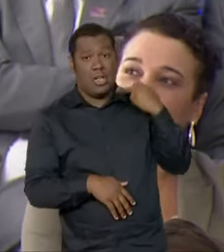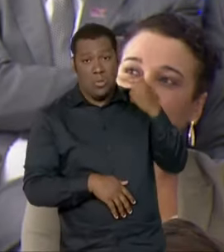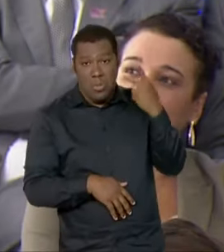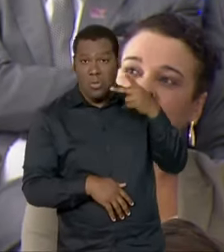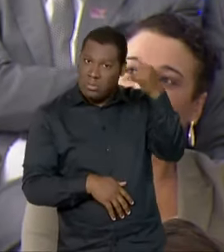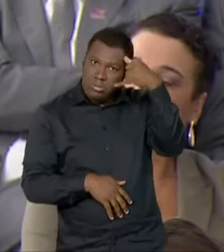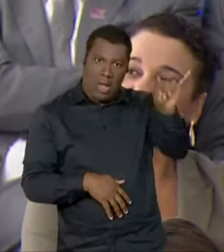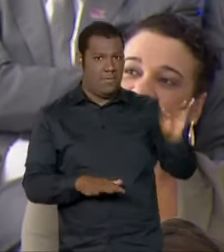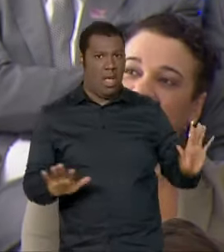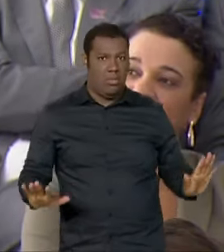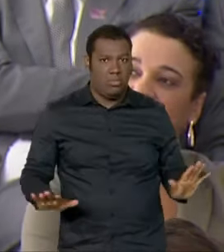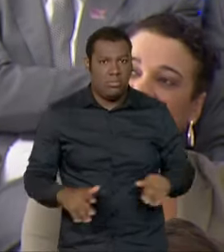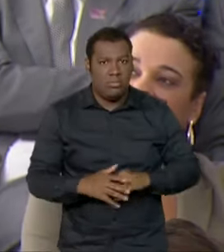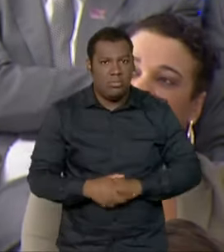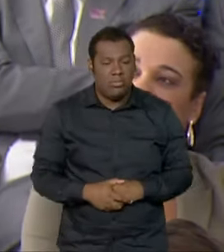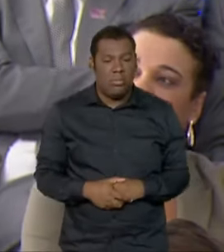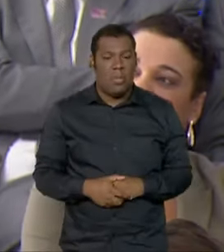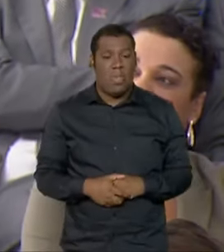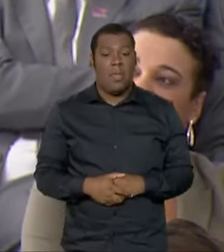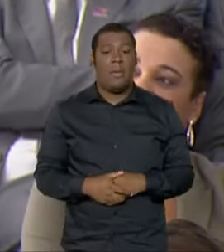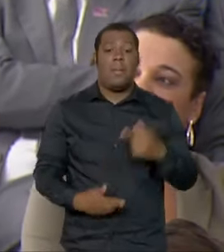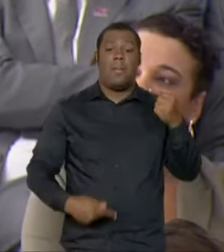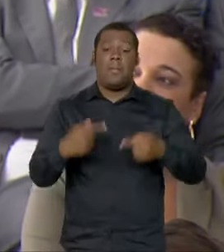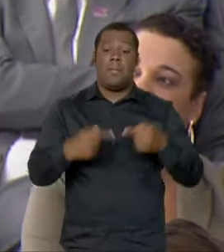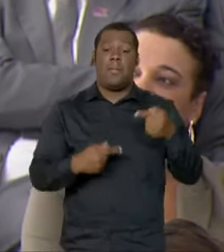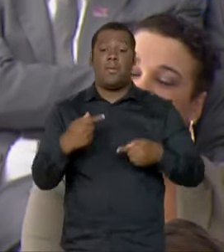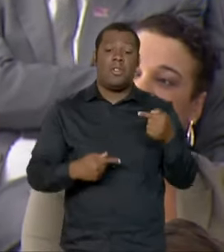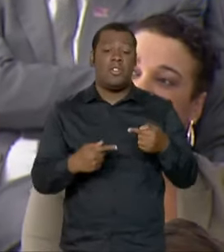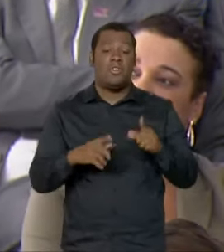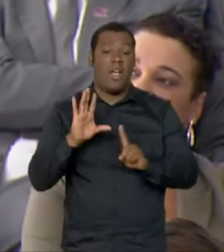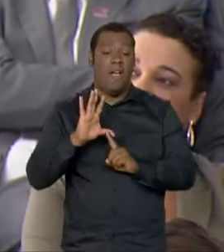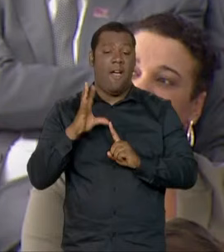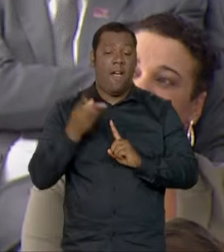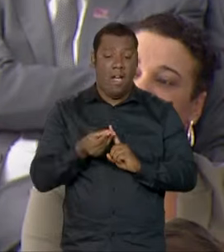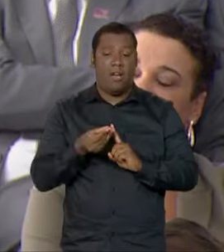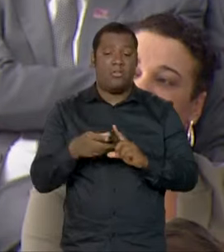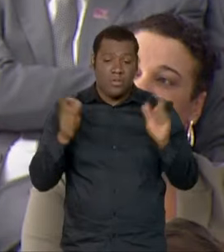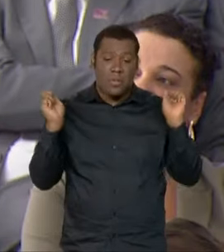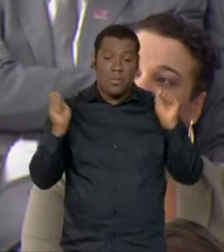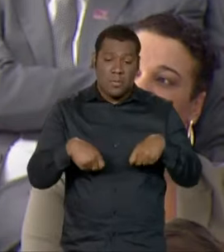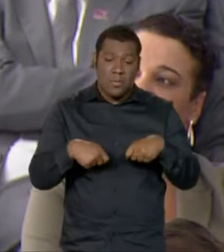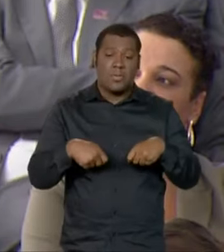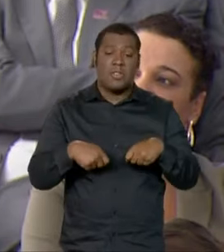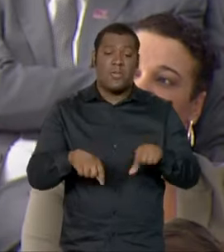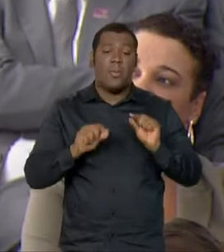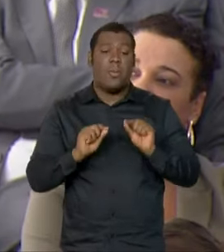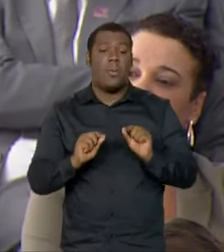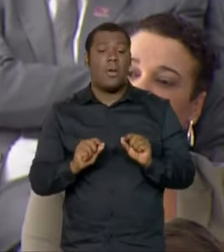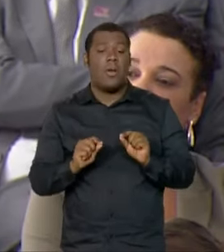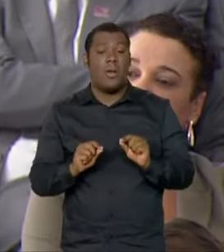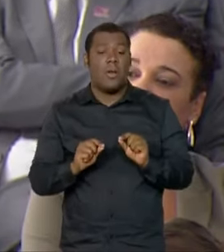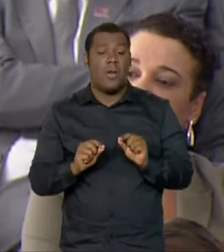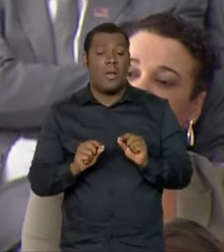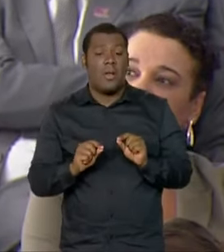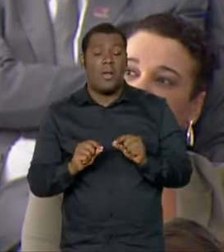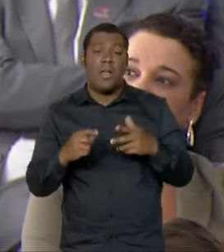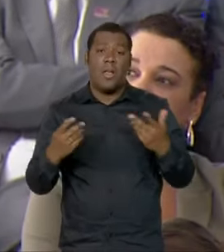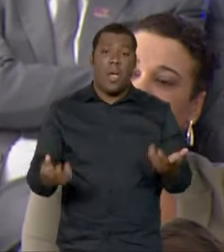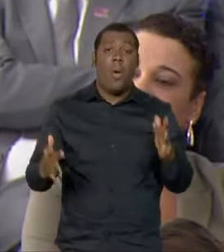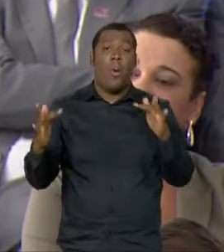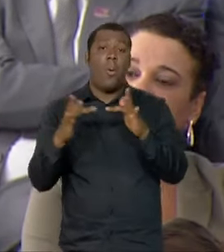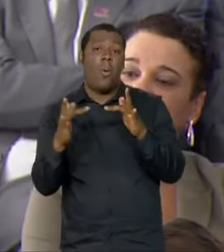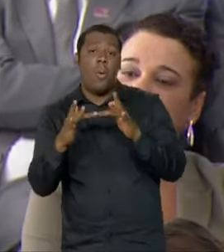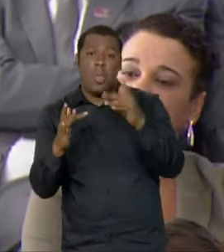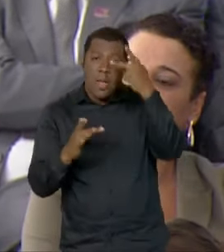clareza que a política é a arte que permite a gente conviver na diversidade com